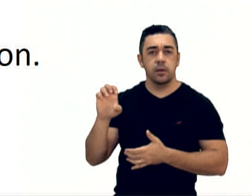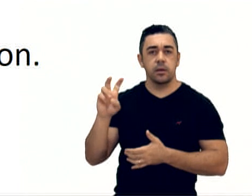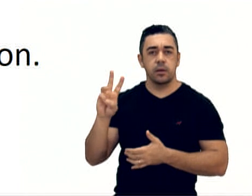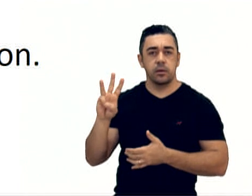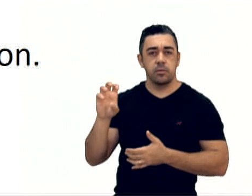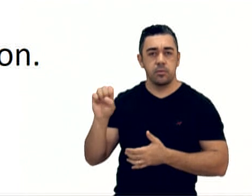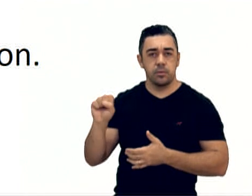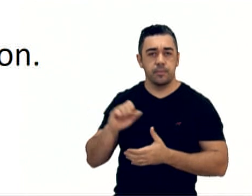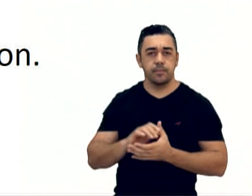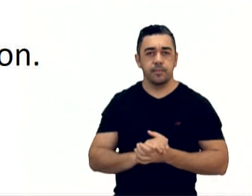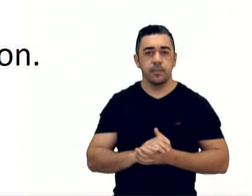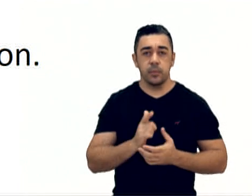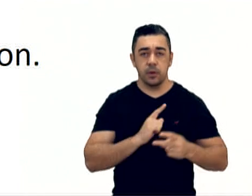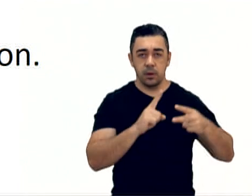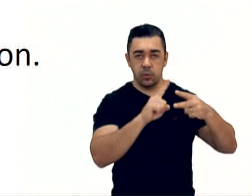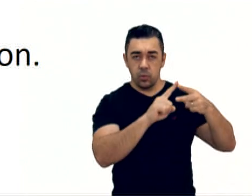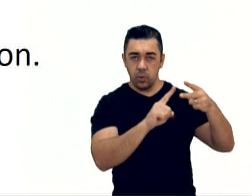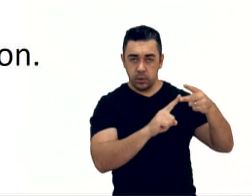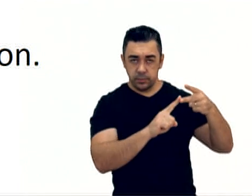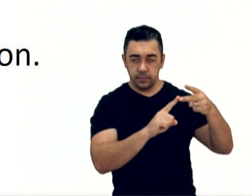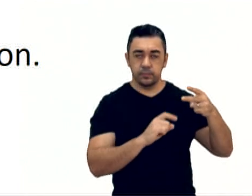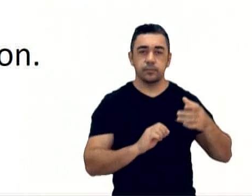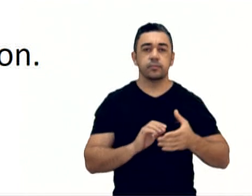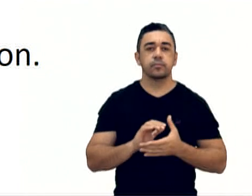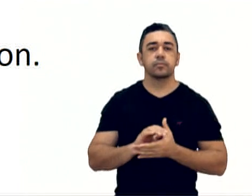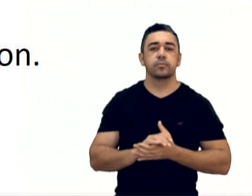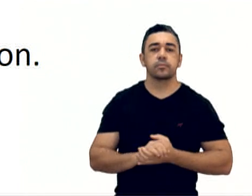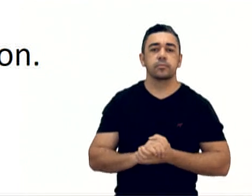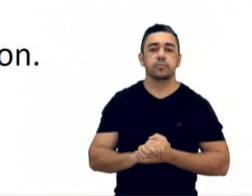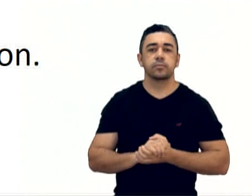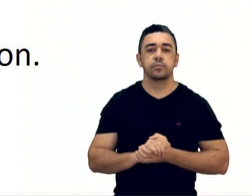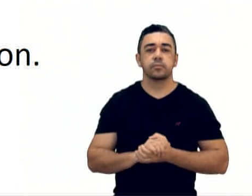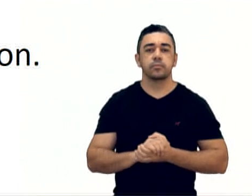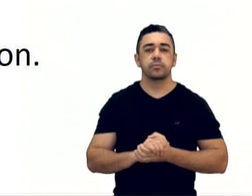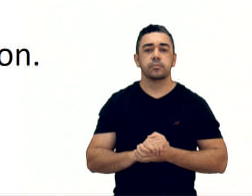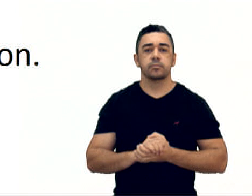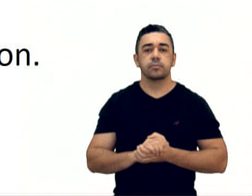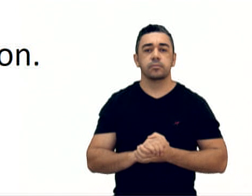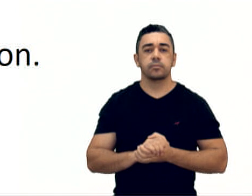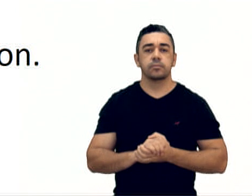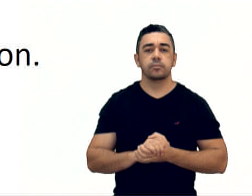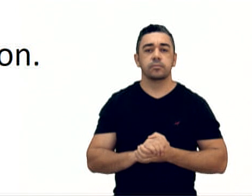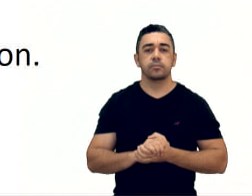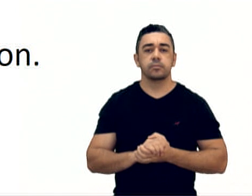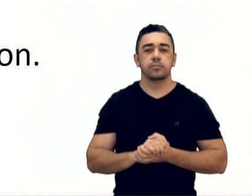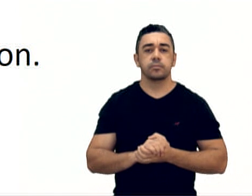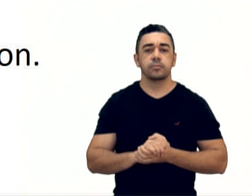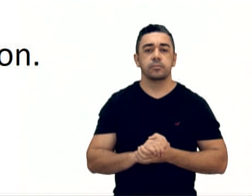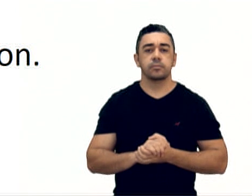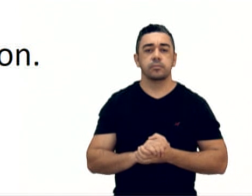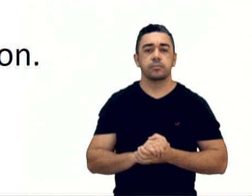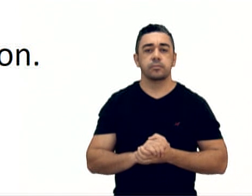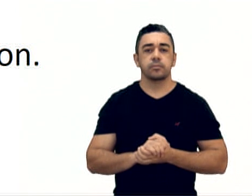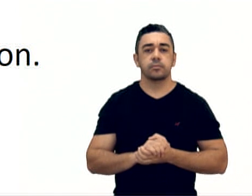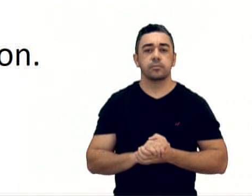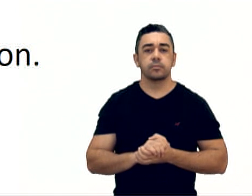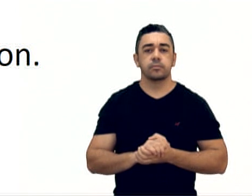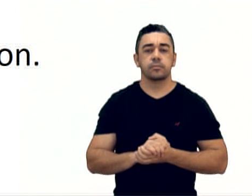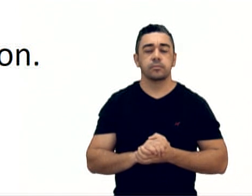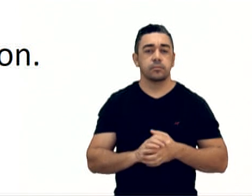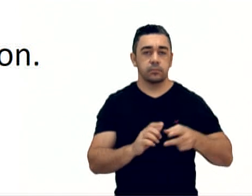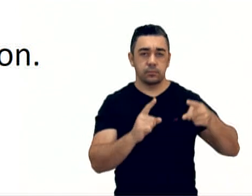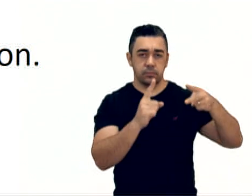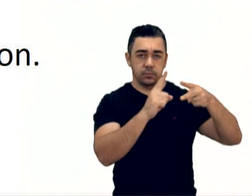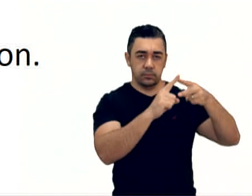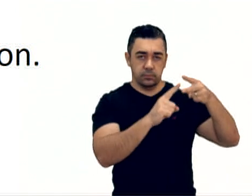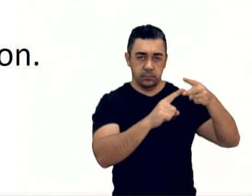opções. Both are credible source of information, or both are not a credible source of information.